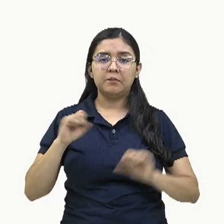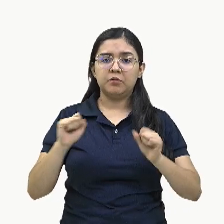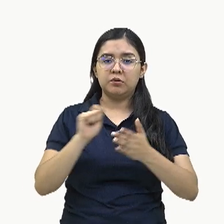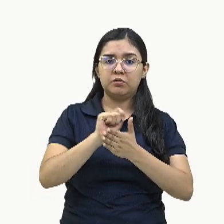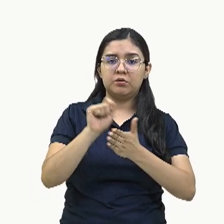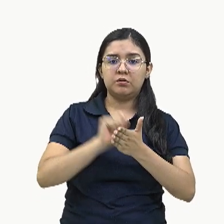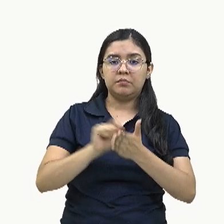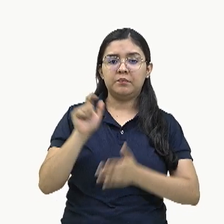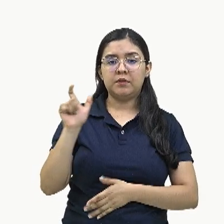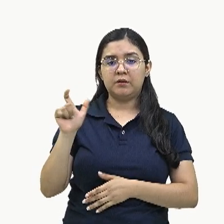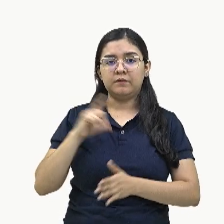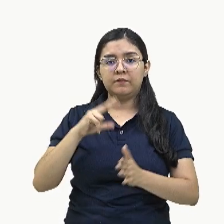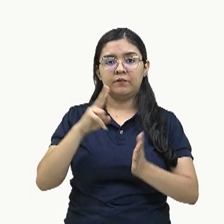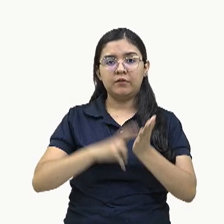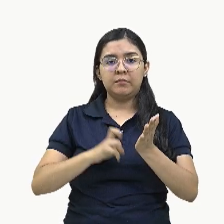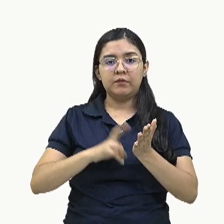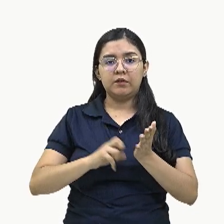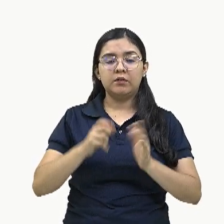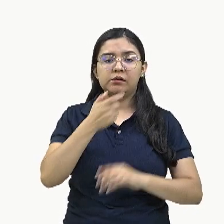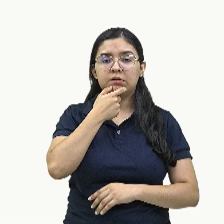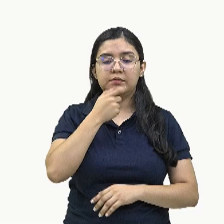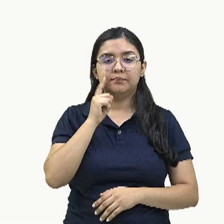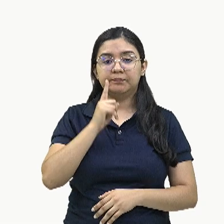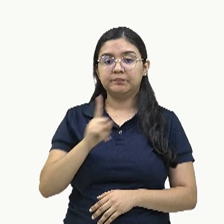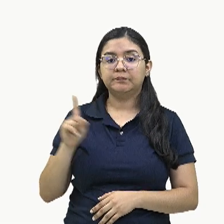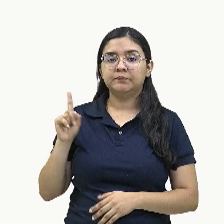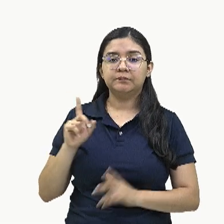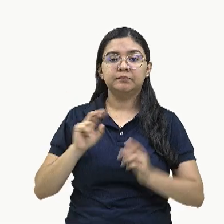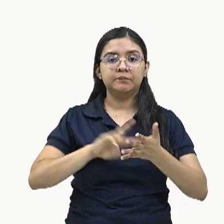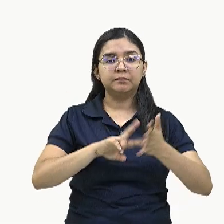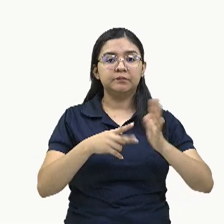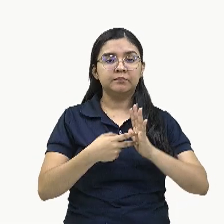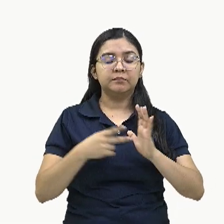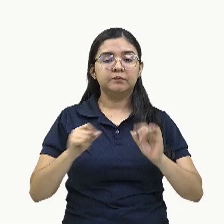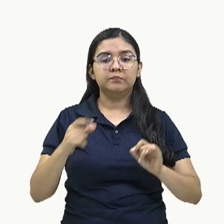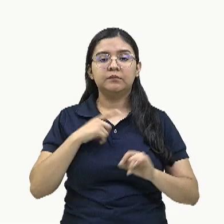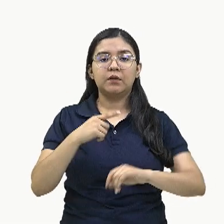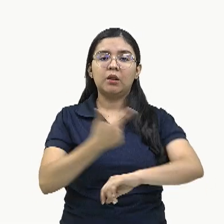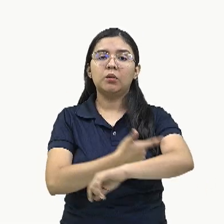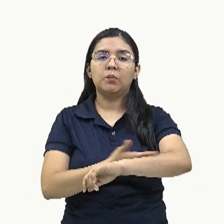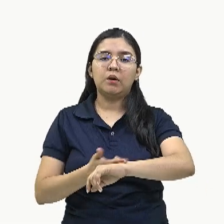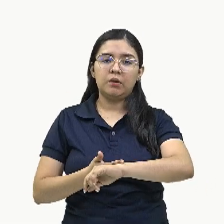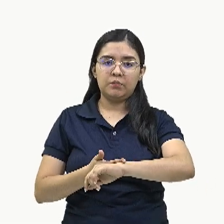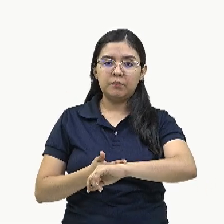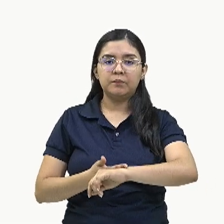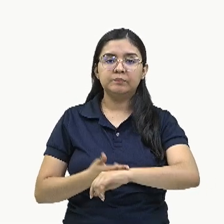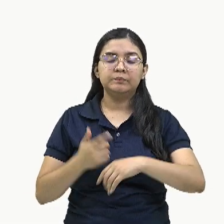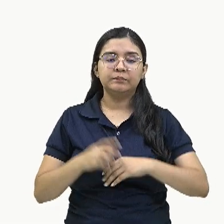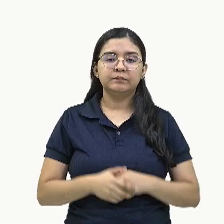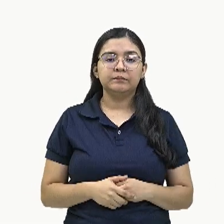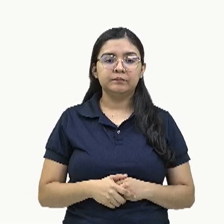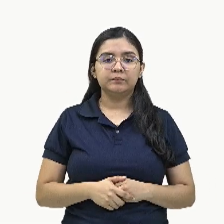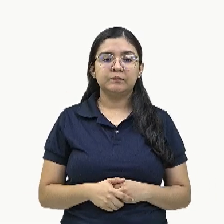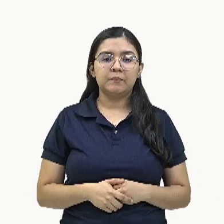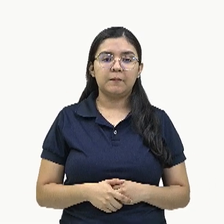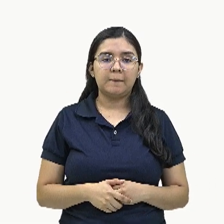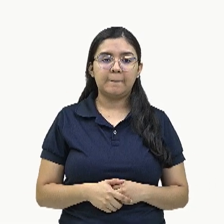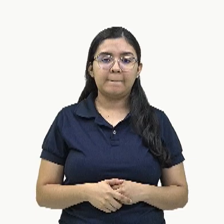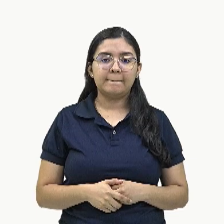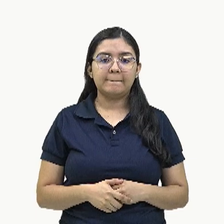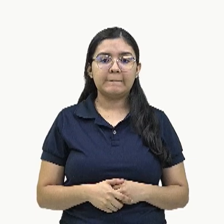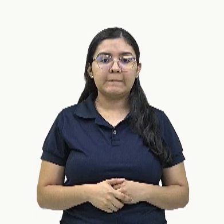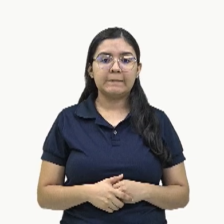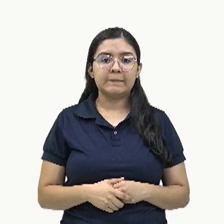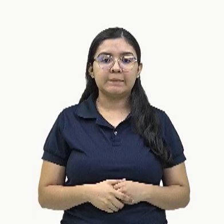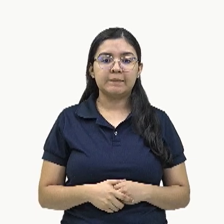no vocabulário para vocês. Polite é algo bem educado, tá? Certo? Então, can you open the window,